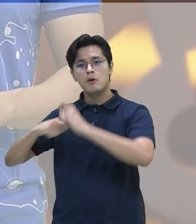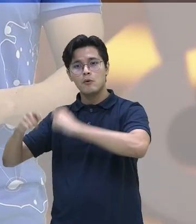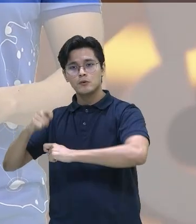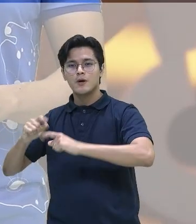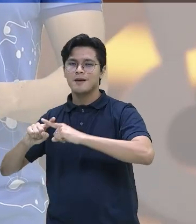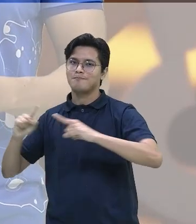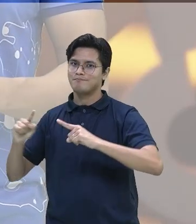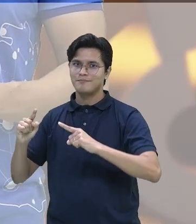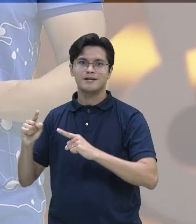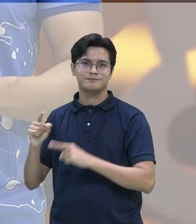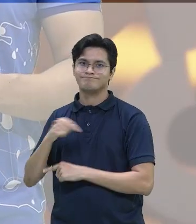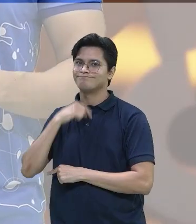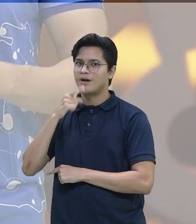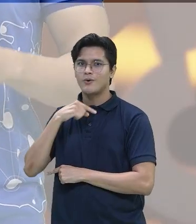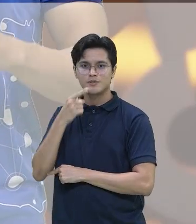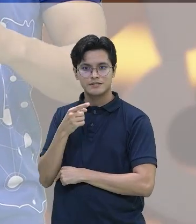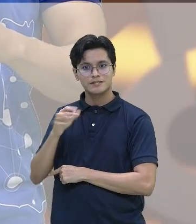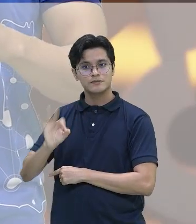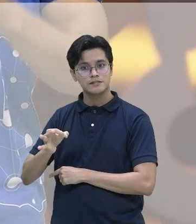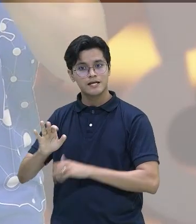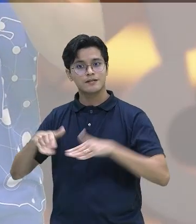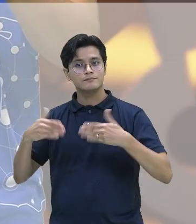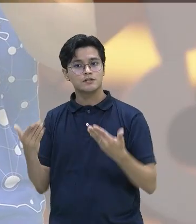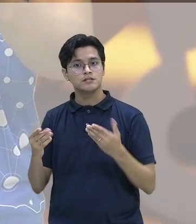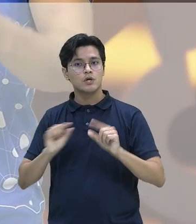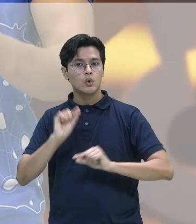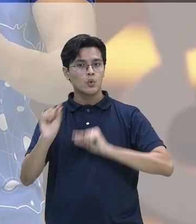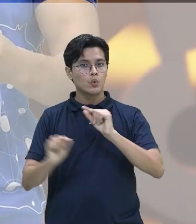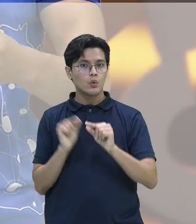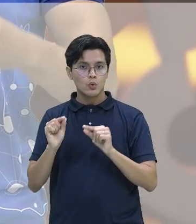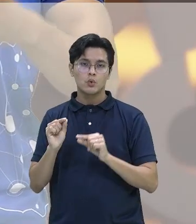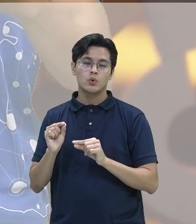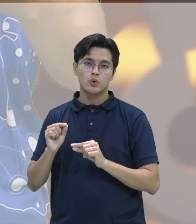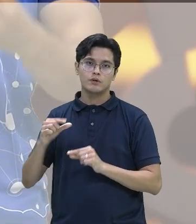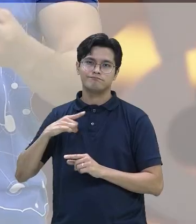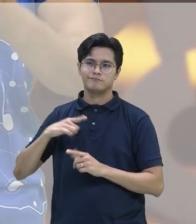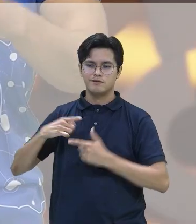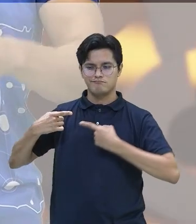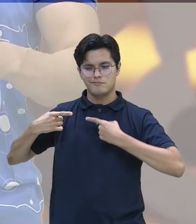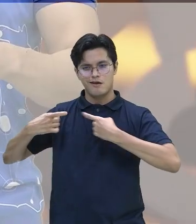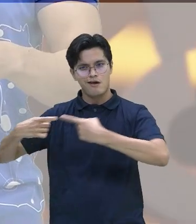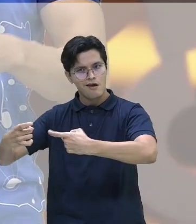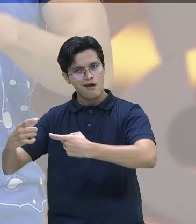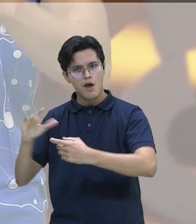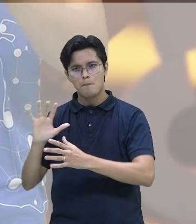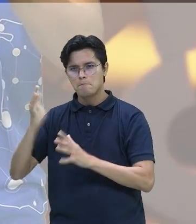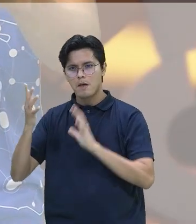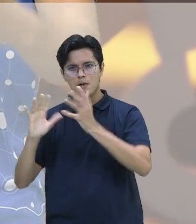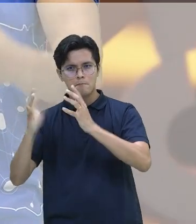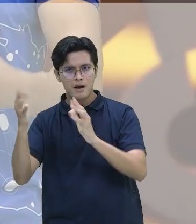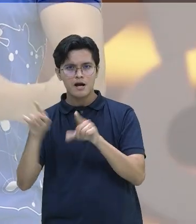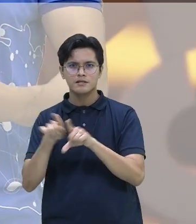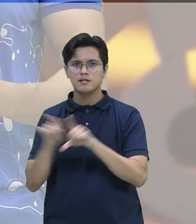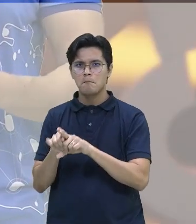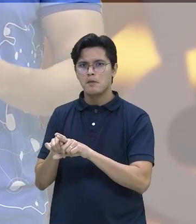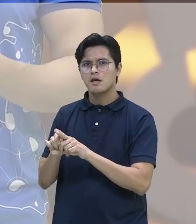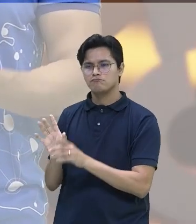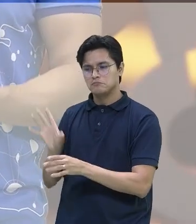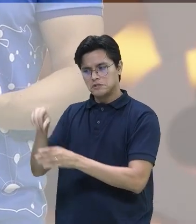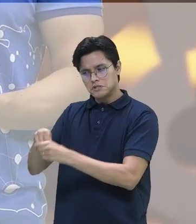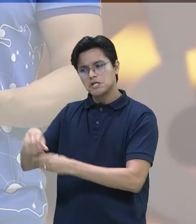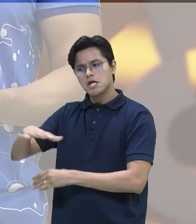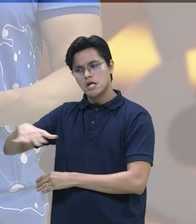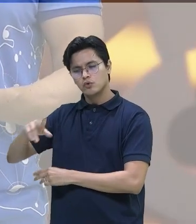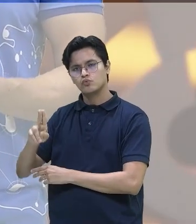E aí, turma, a gente tem a proliferação de guerras e insatisfações internas e tudo isso foi enfraquecendo ali